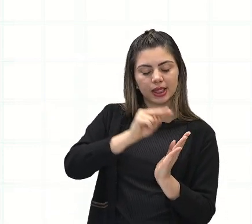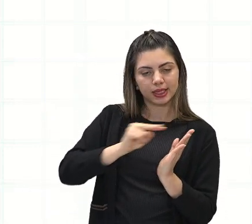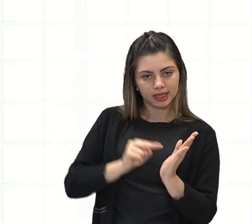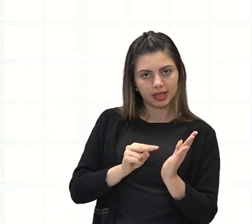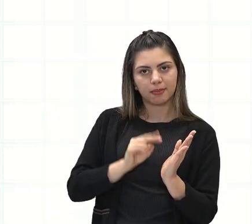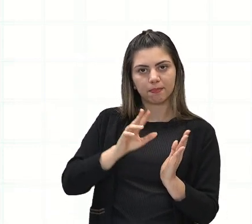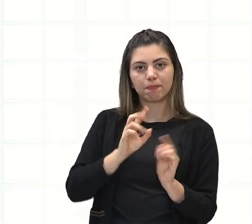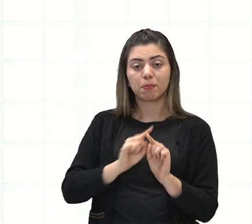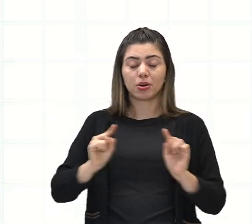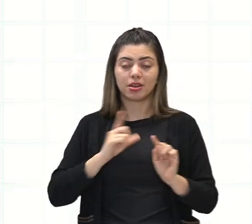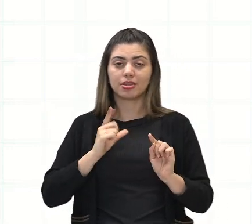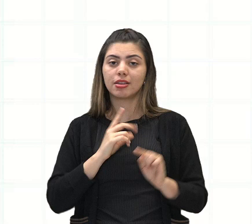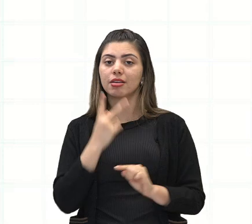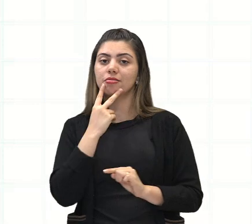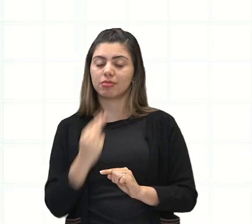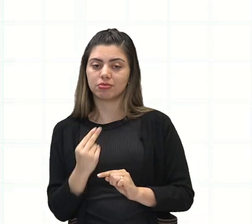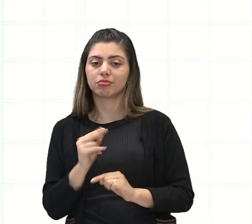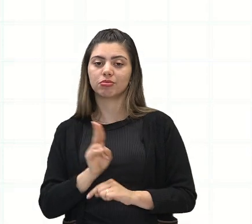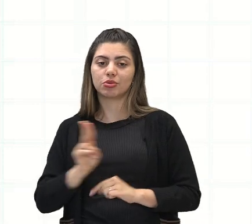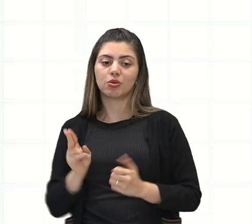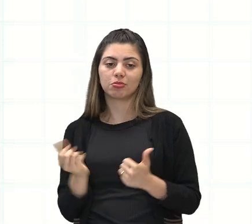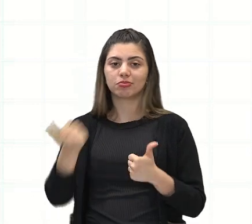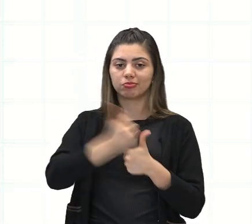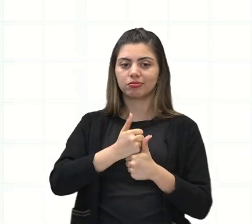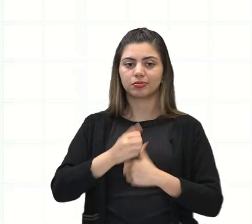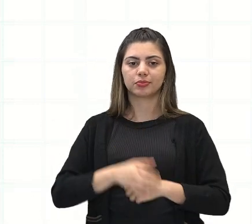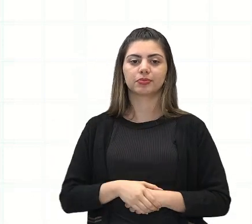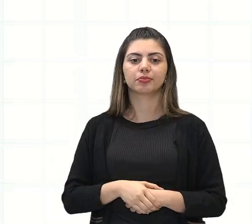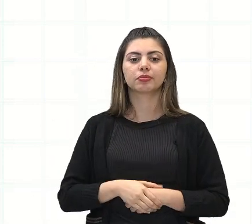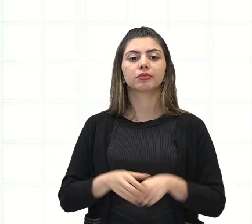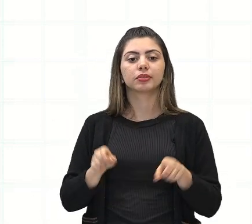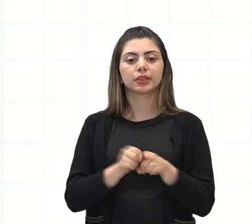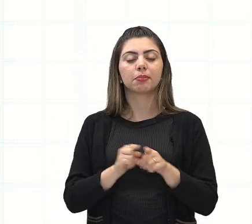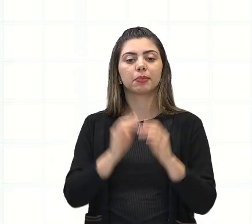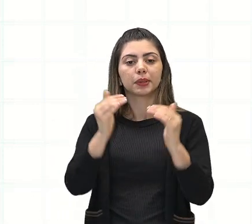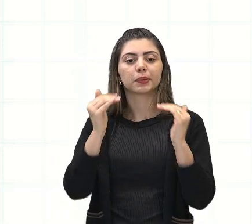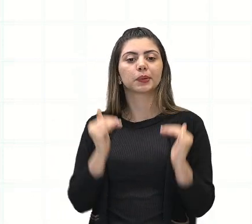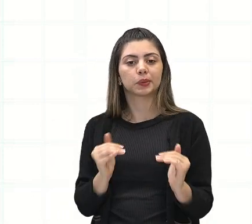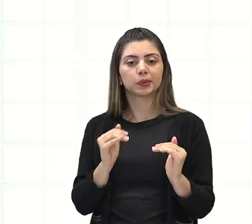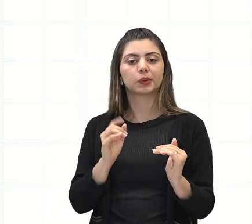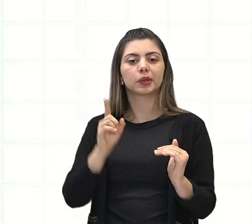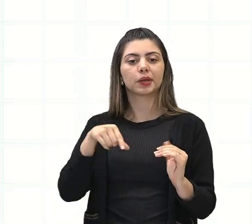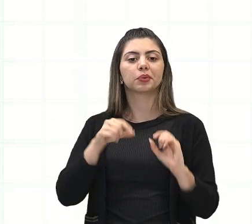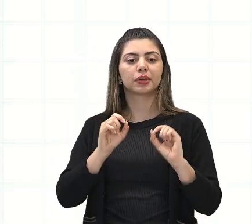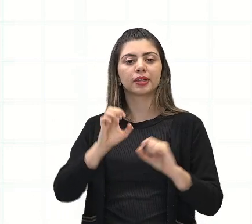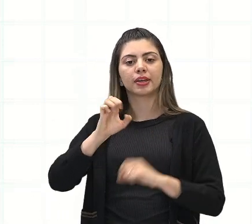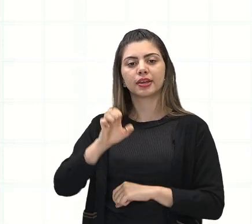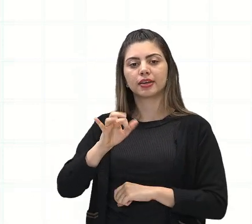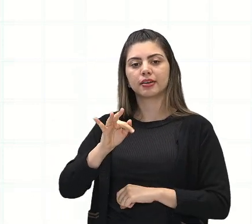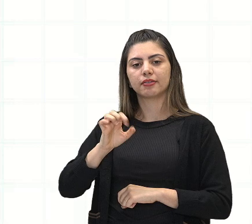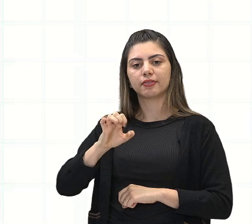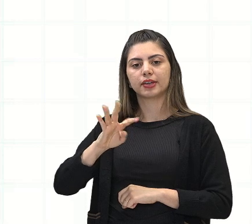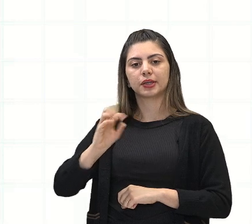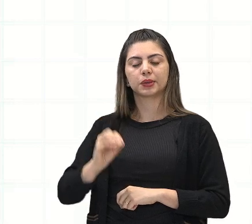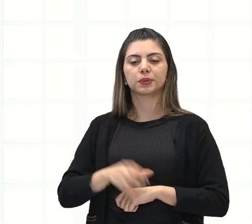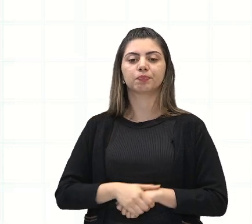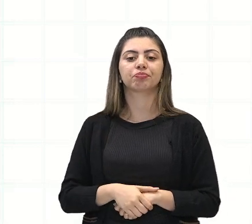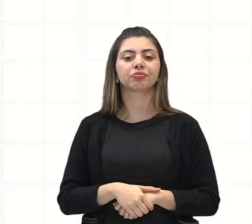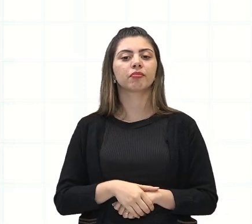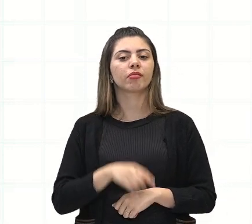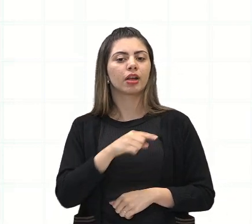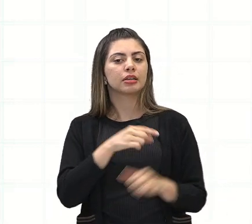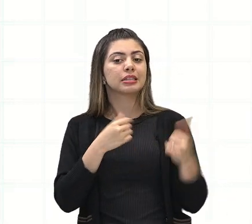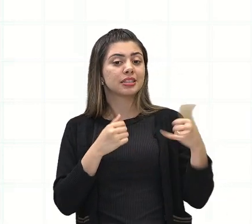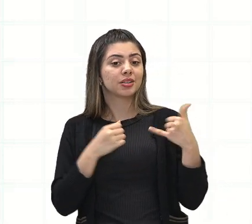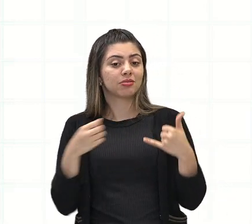o autor pela obra. Também pode ser a causa pelo efeito. Consegui meu celular novo com muito